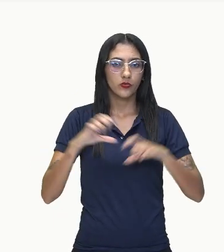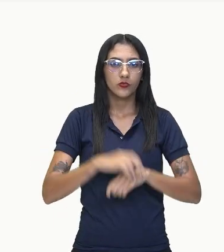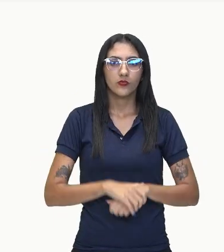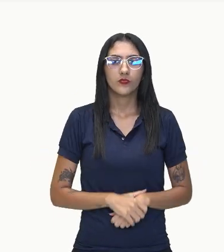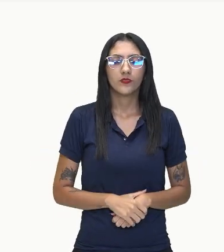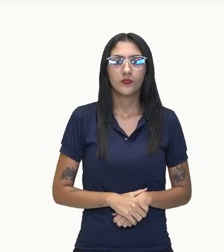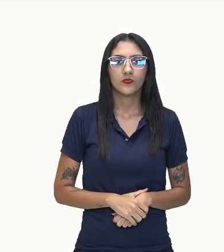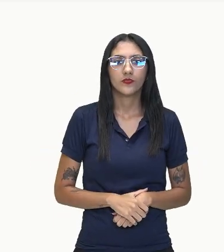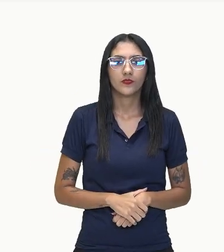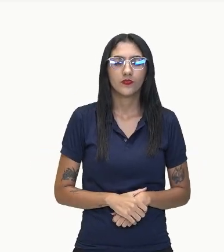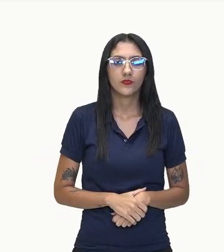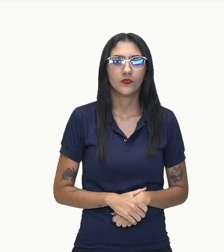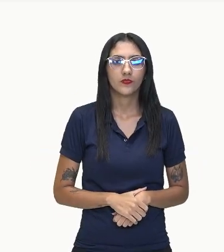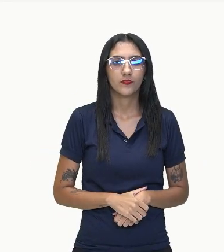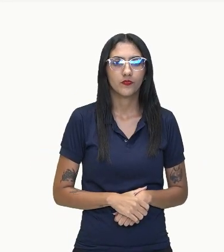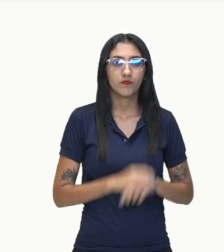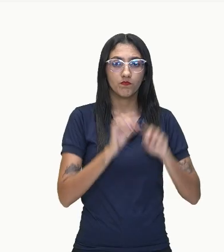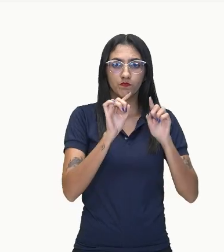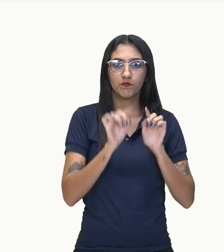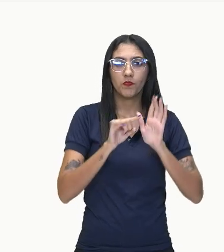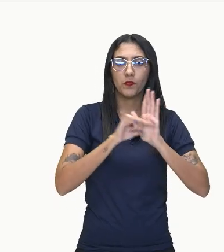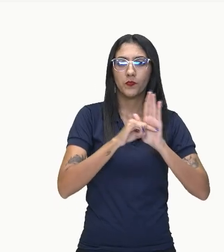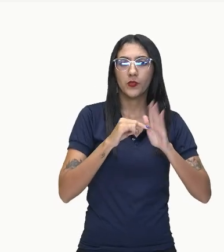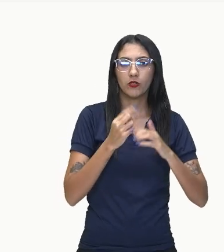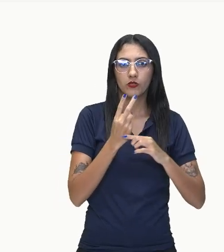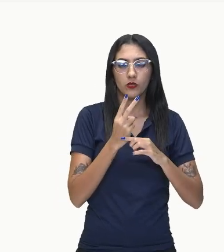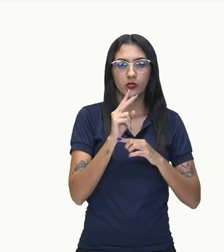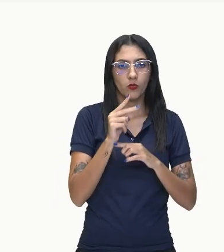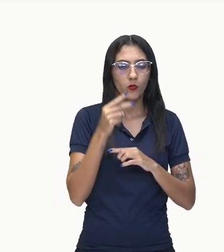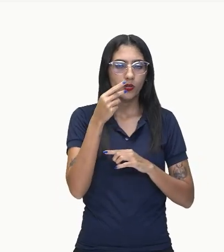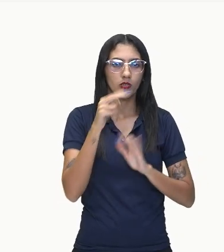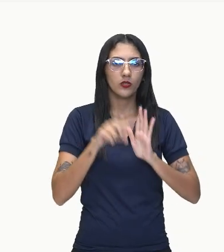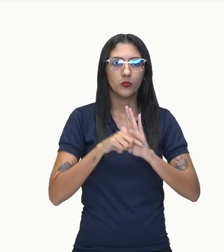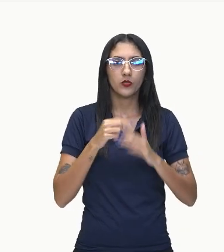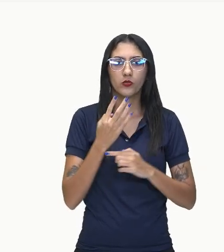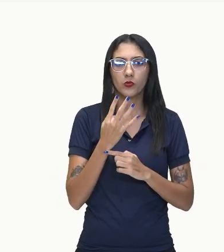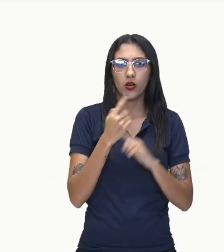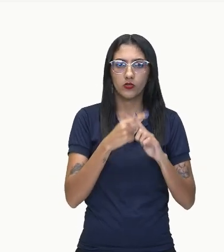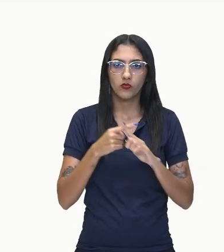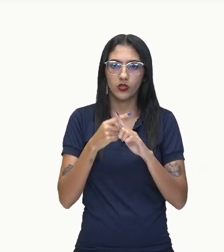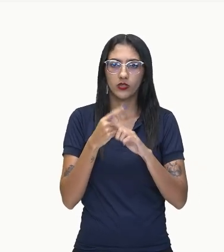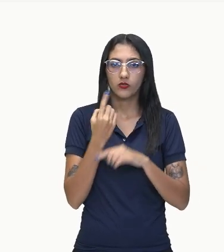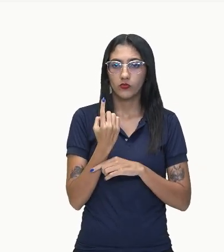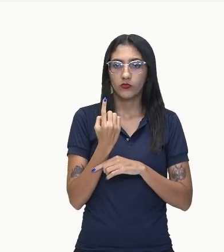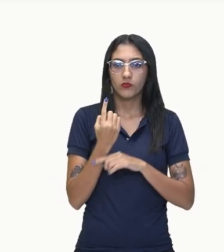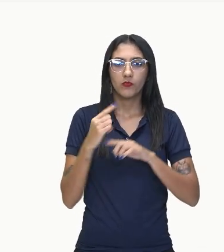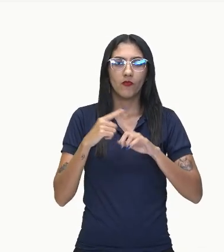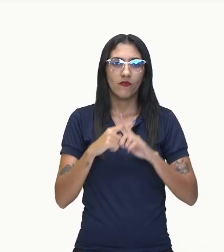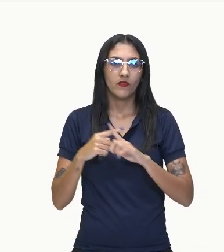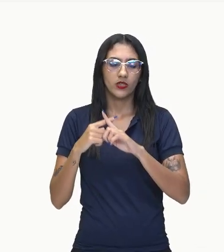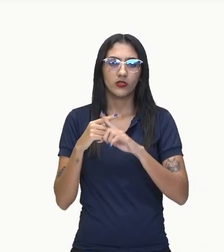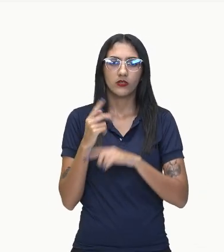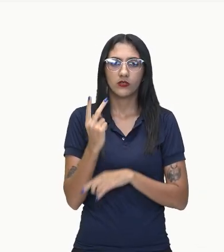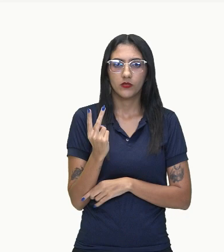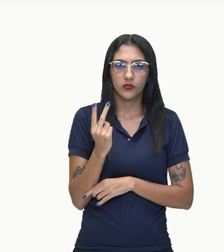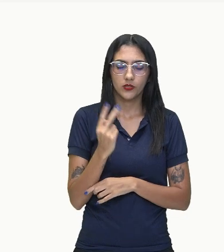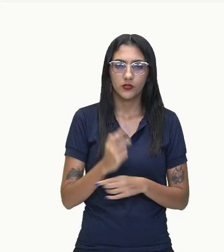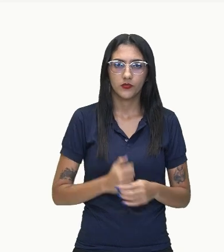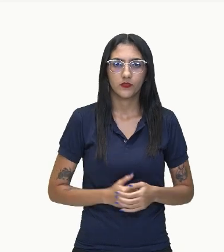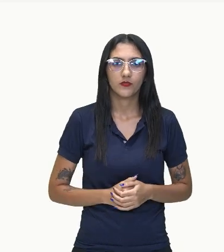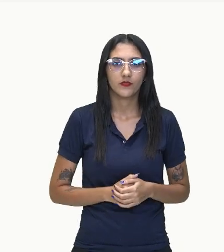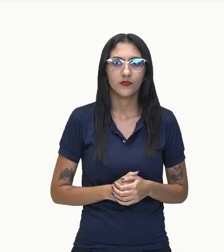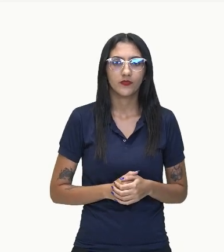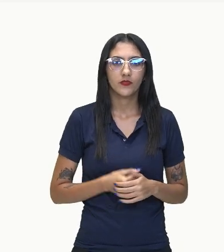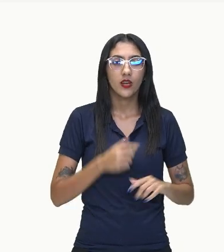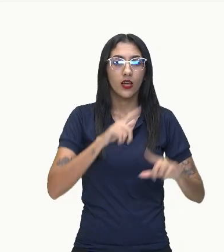vai ser menos 2 ao quadrado, menos 4 vezes 1 vezes 2. Menos 2 ao quadrado é